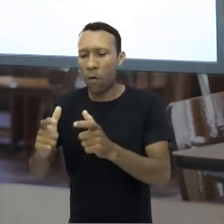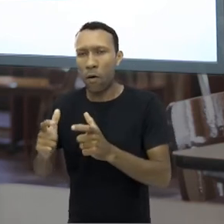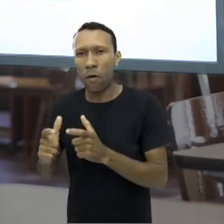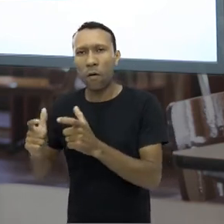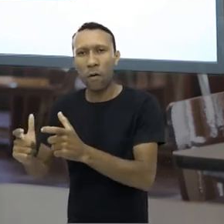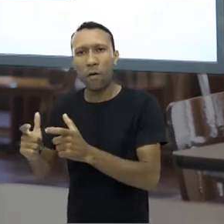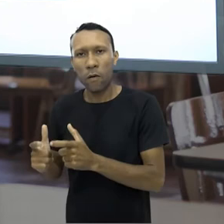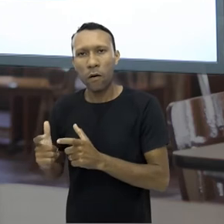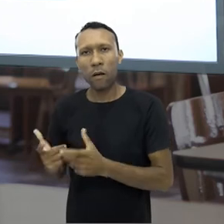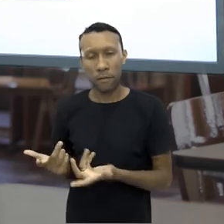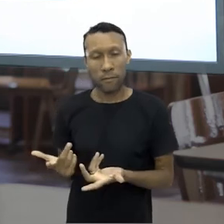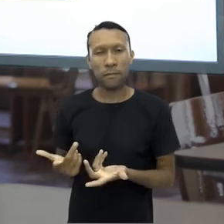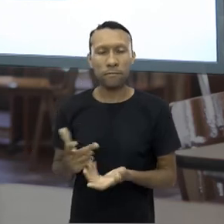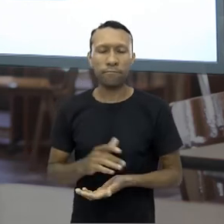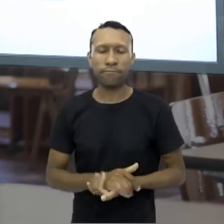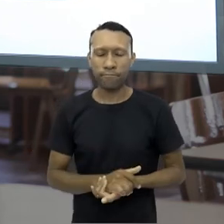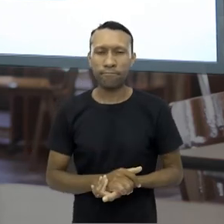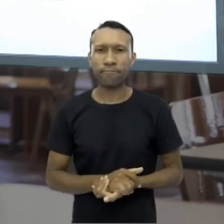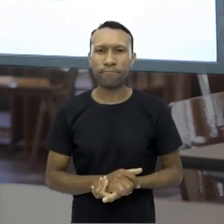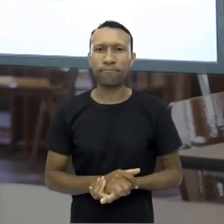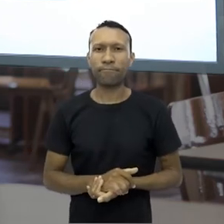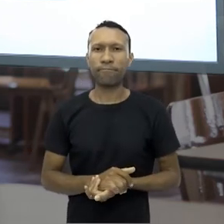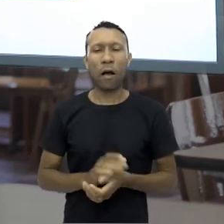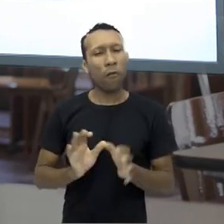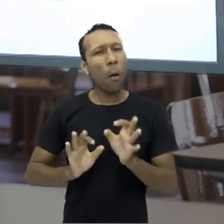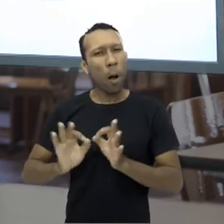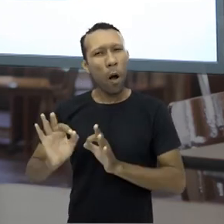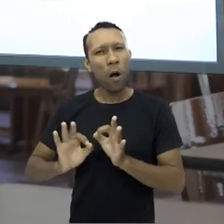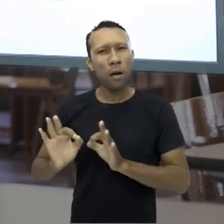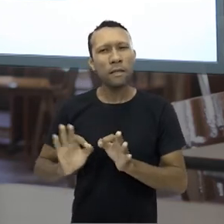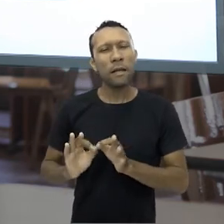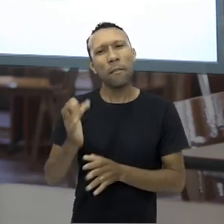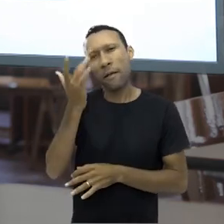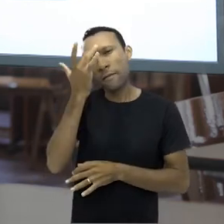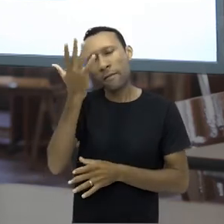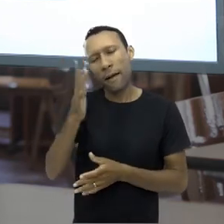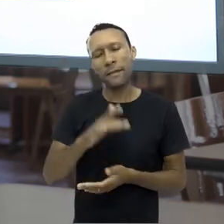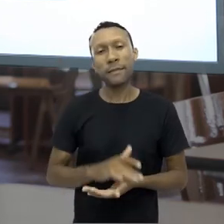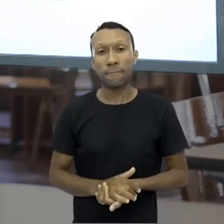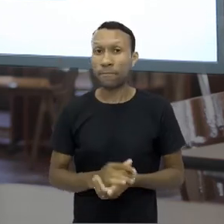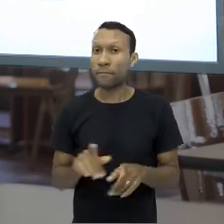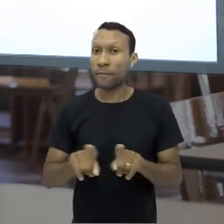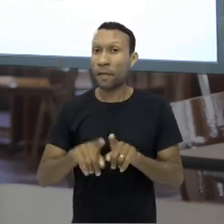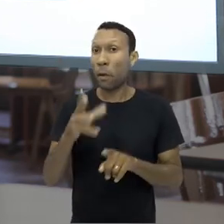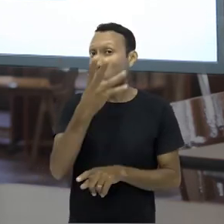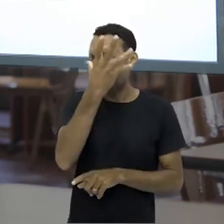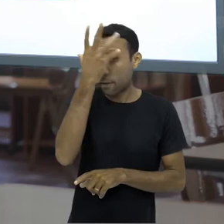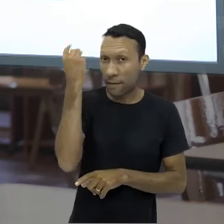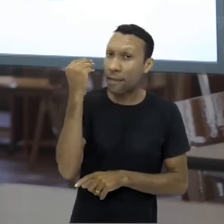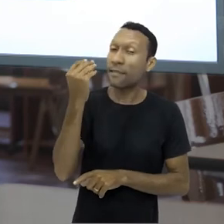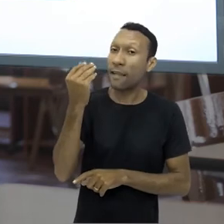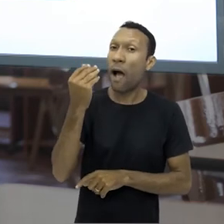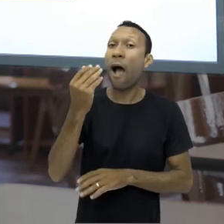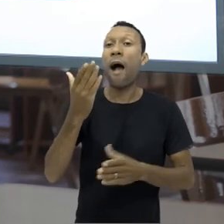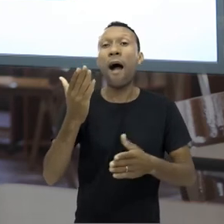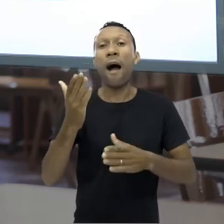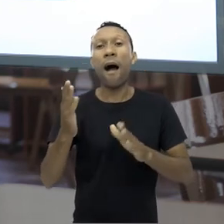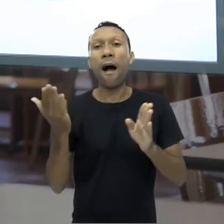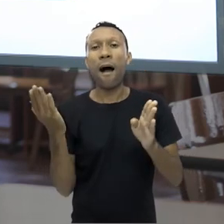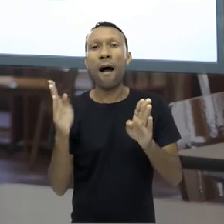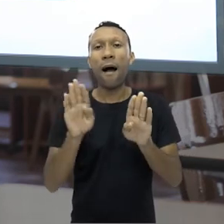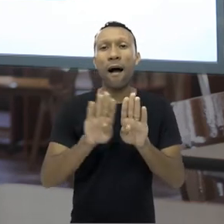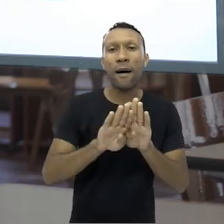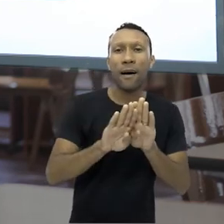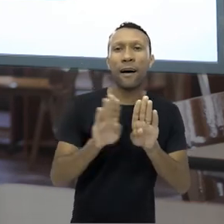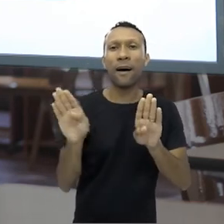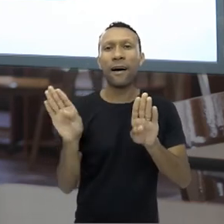casa que eu desenhei, com os cômodos, tá certo? Vai ficar bem mais simples e mais fácil. Ah, e não esqueçam de colocar as portas, deixar a abertura,